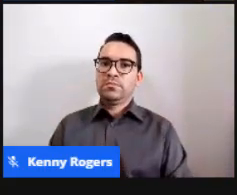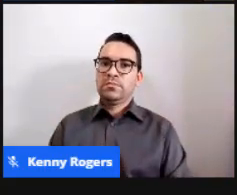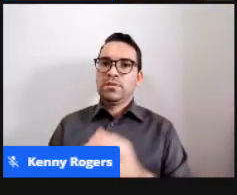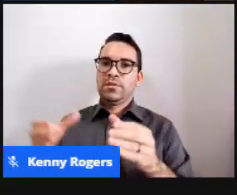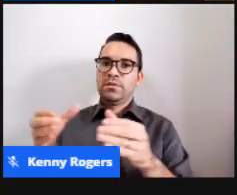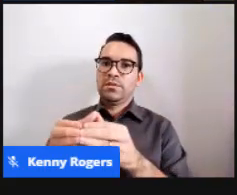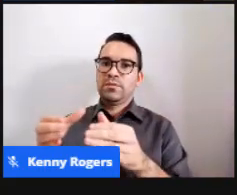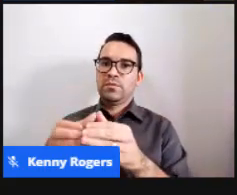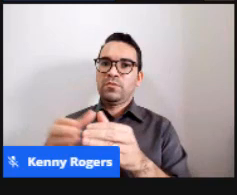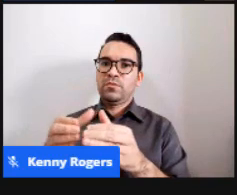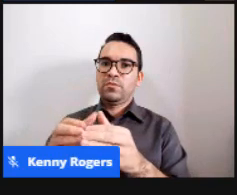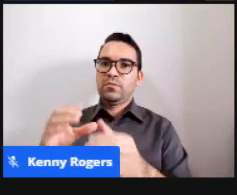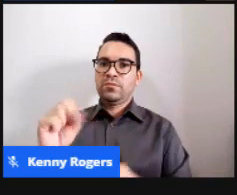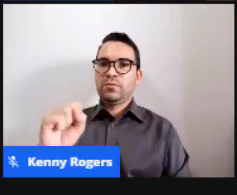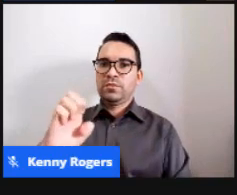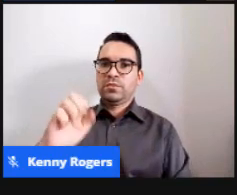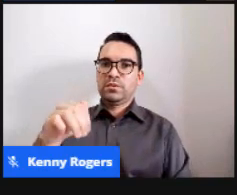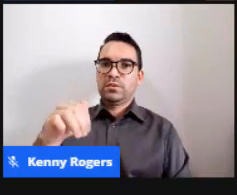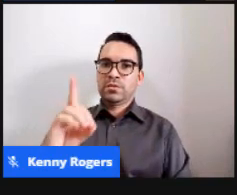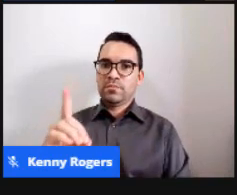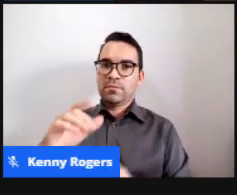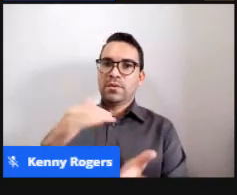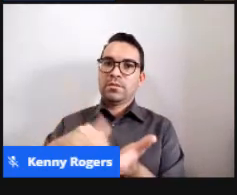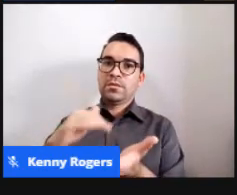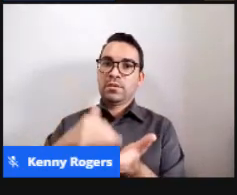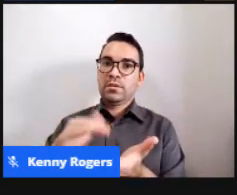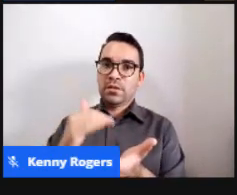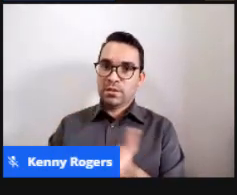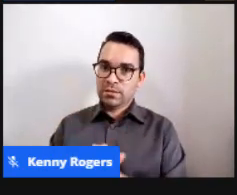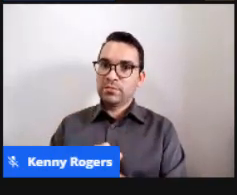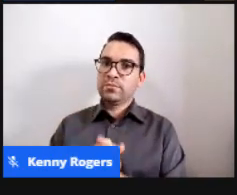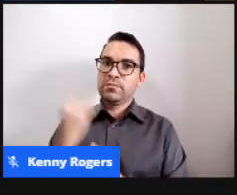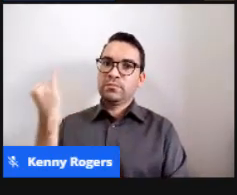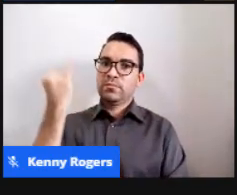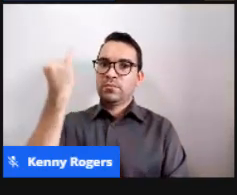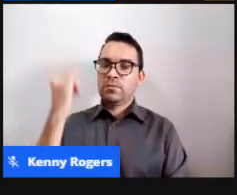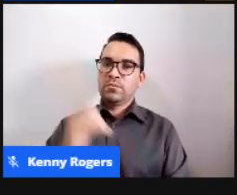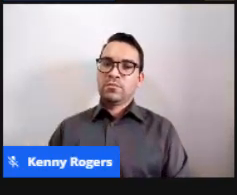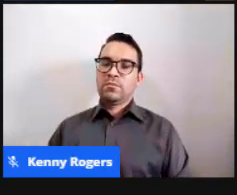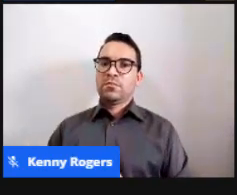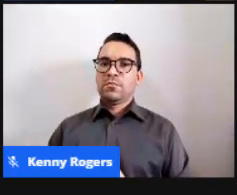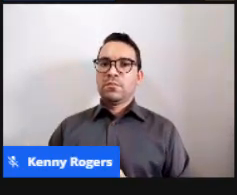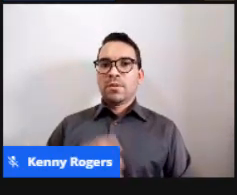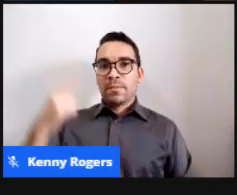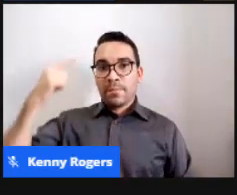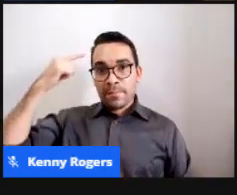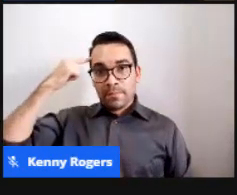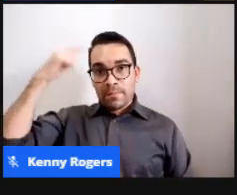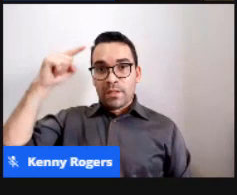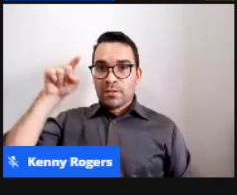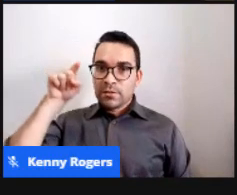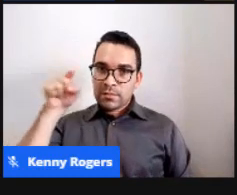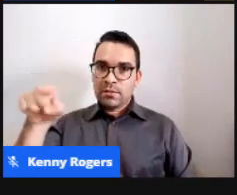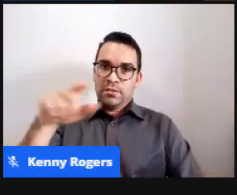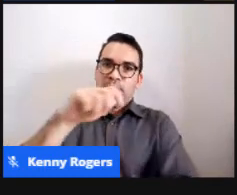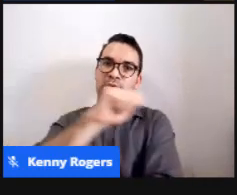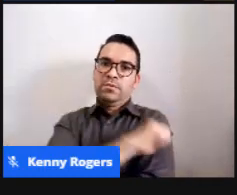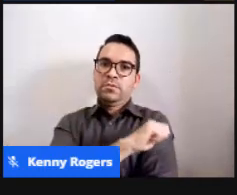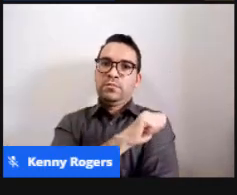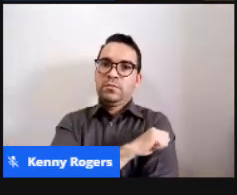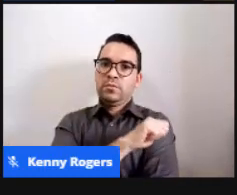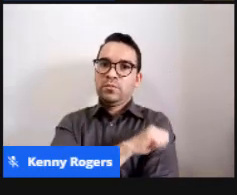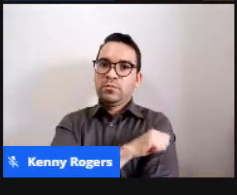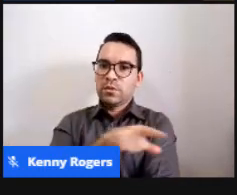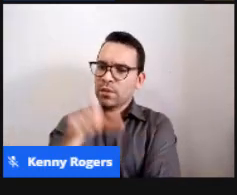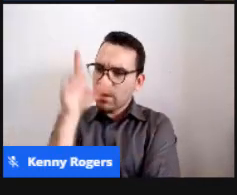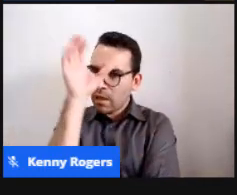aluno aprenda. Esse é o nosso grande objetivo, é pensar na criança, no menino, entendeu? Se ele aprendeu,